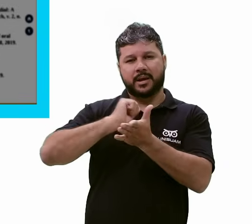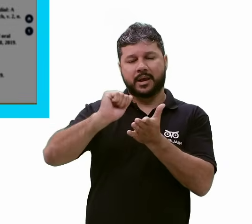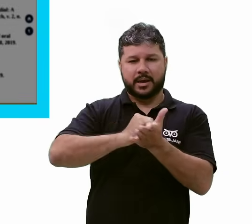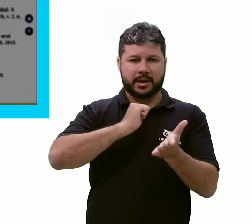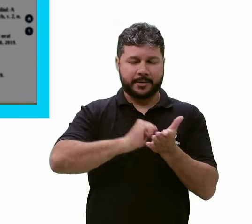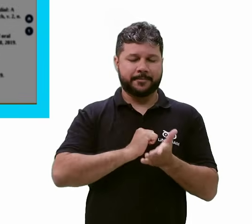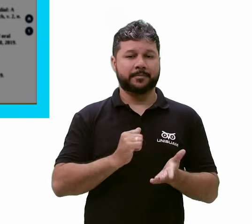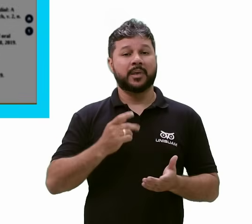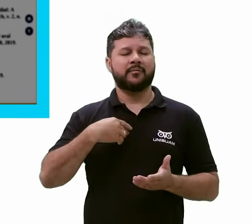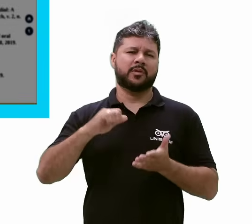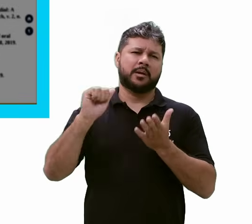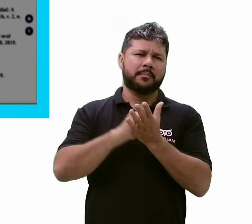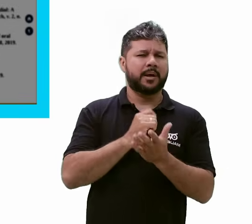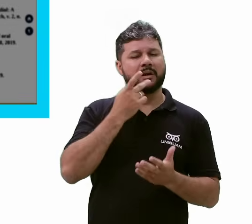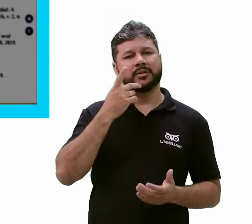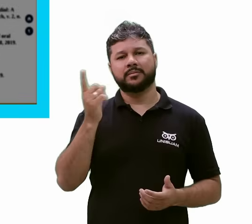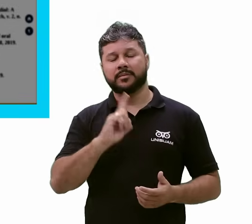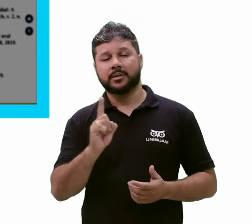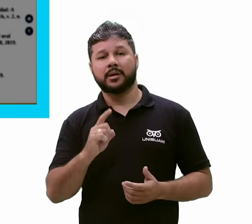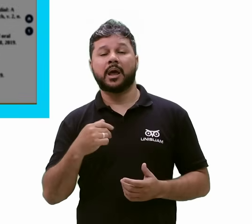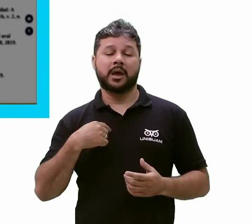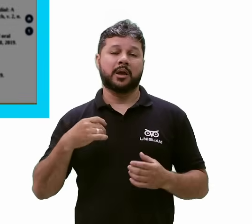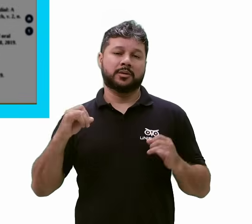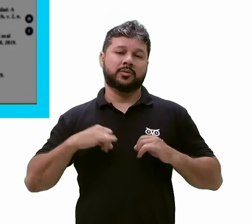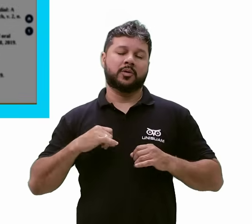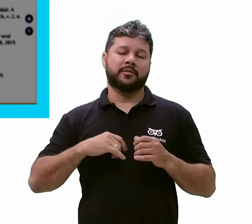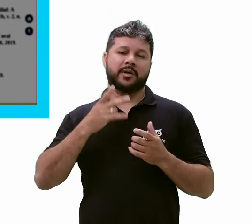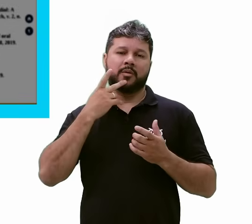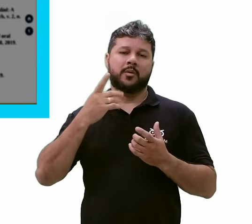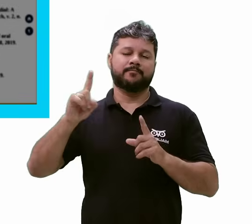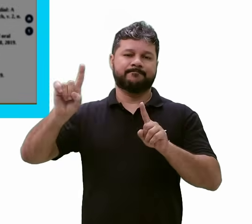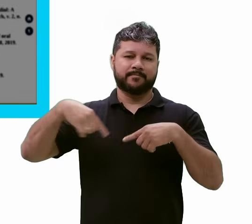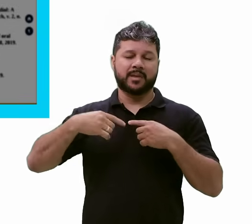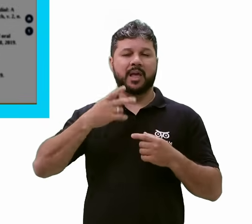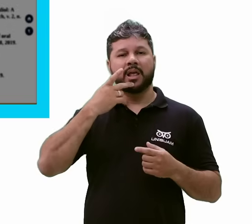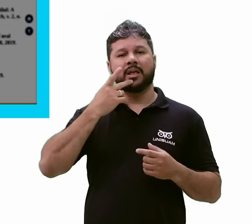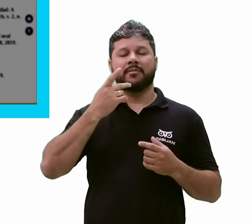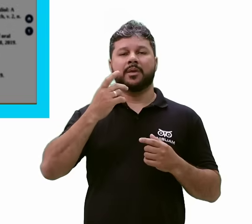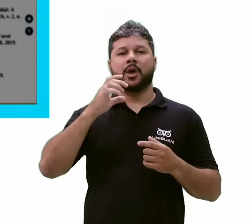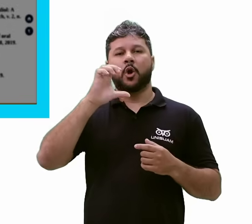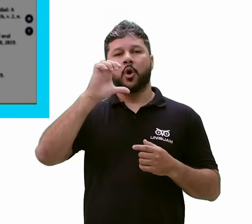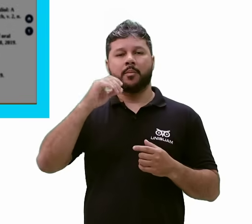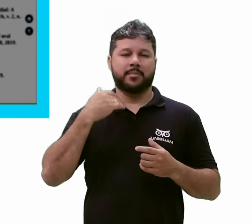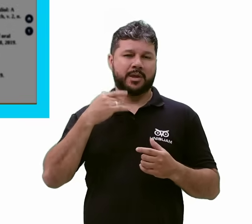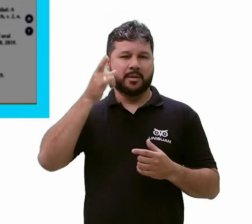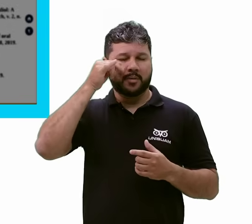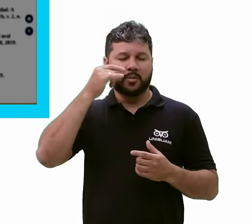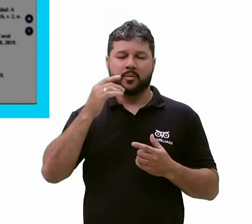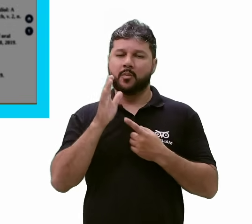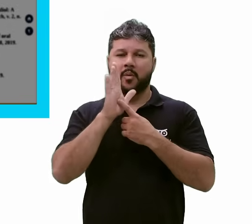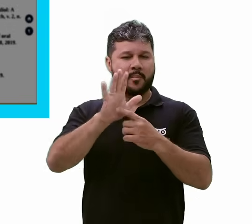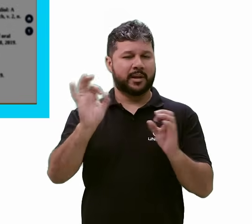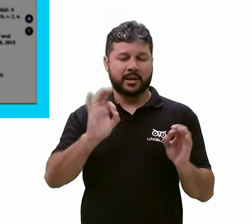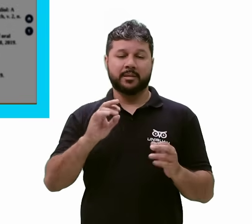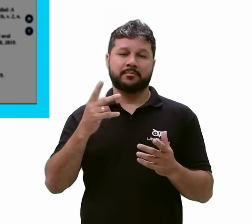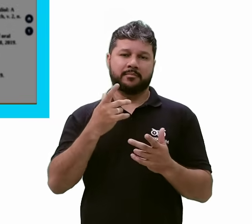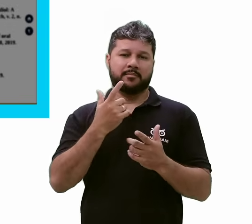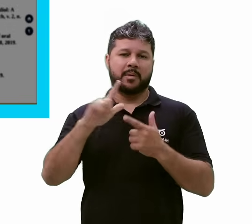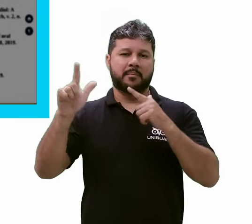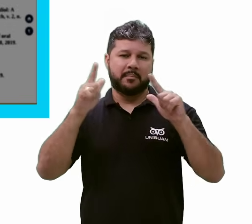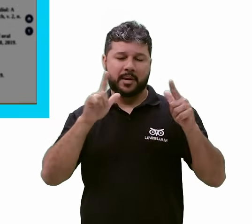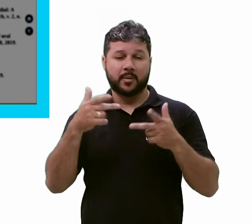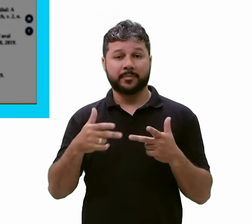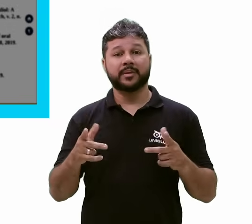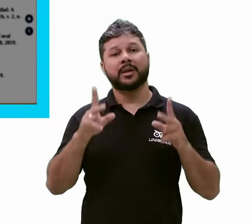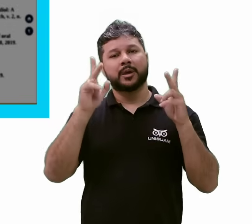apagar. Às vezes eu apago, às vezes não, e aí eu sofro boicote, né? Minha conta às vezes não aparece, enfim, muitas coisas